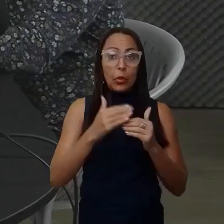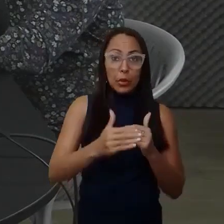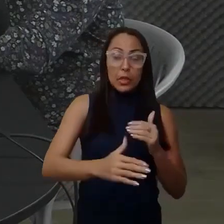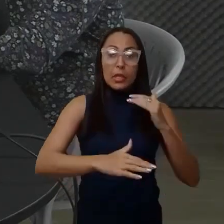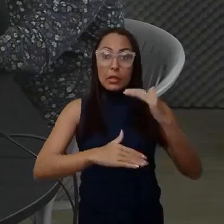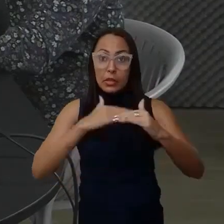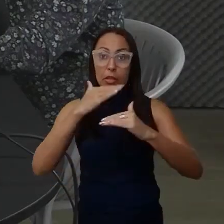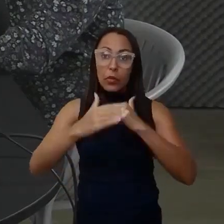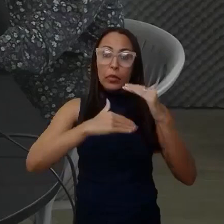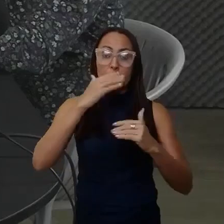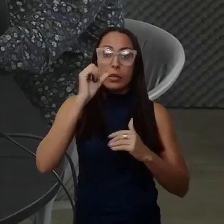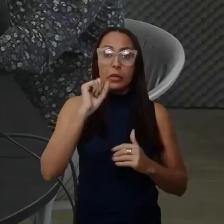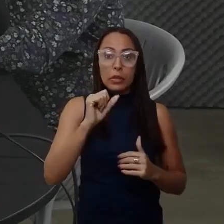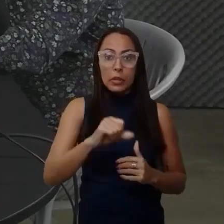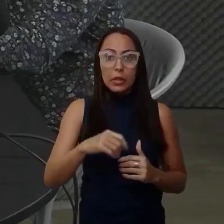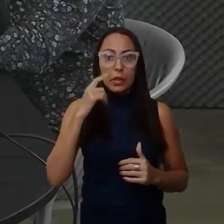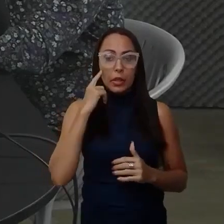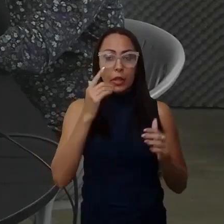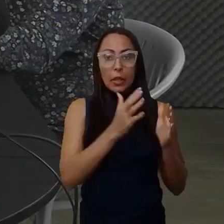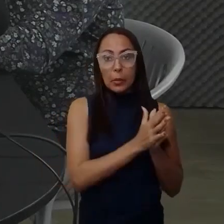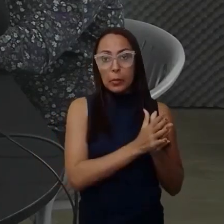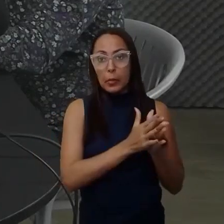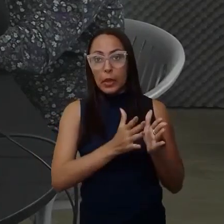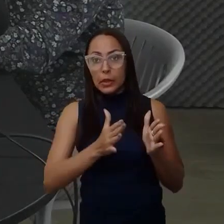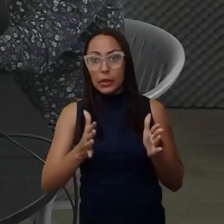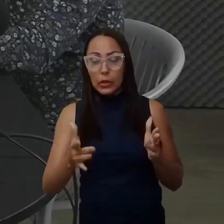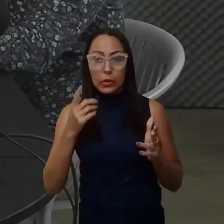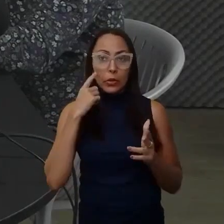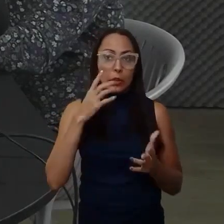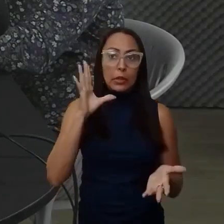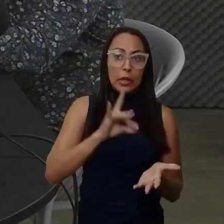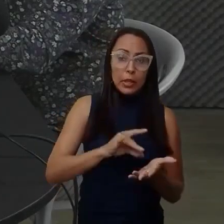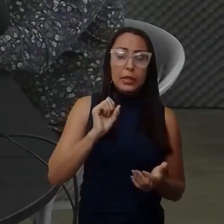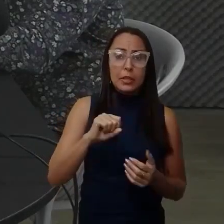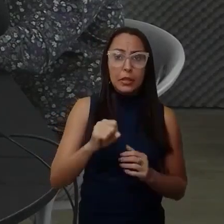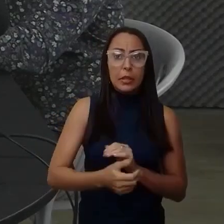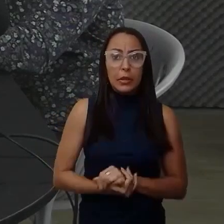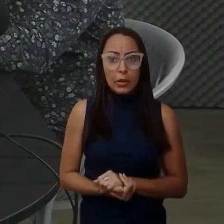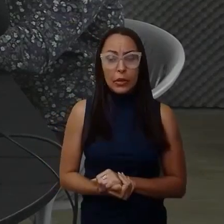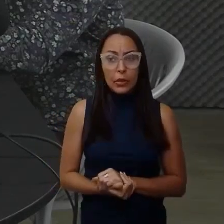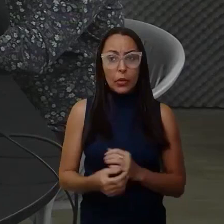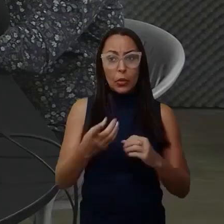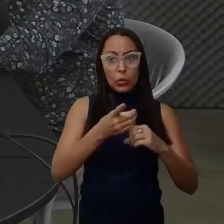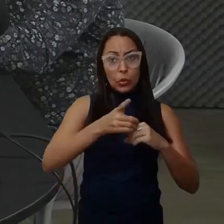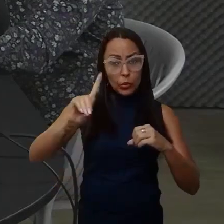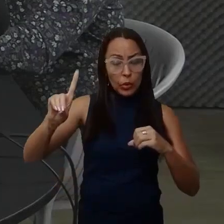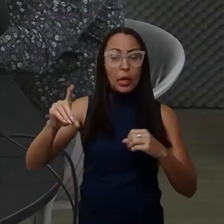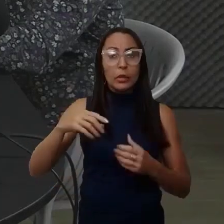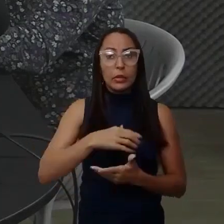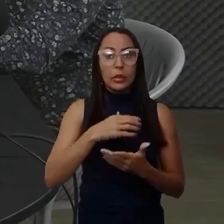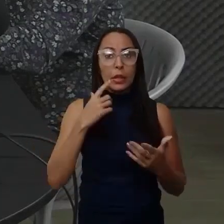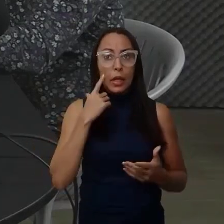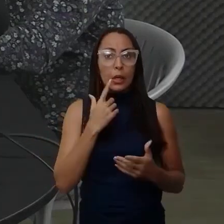desenvolver a série a partir do que seria a minha premissa para o doutorado. E aí foi